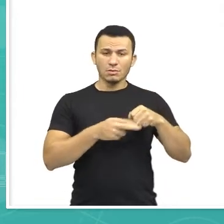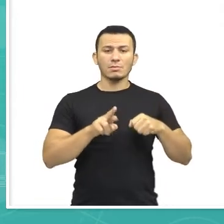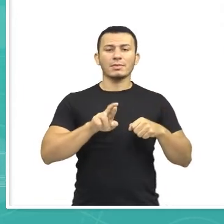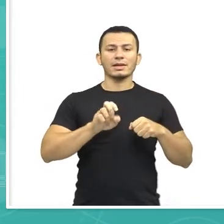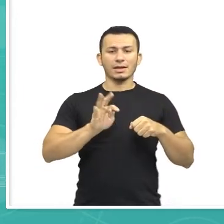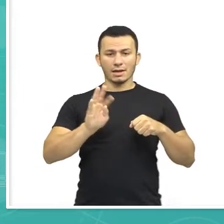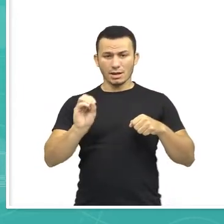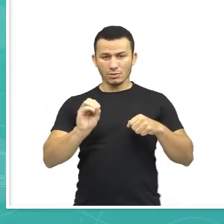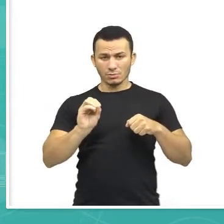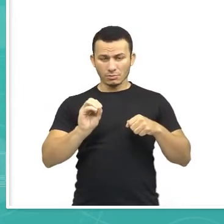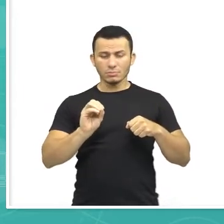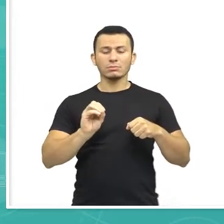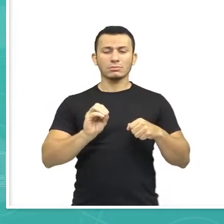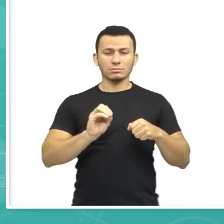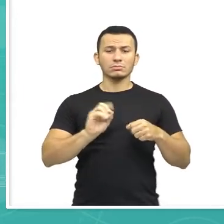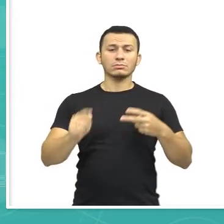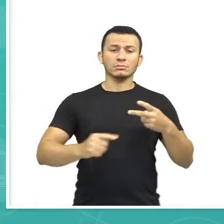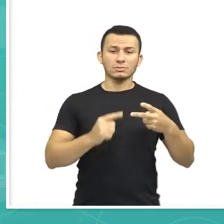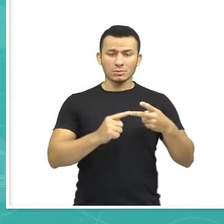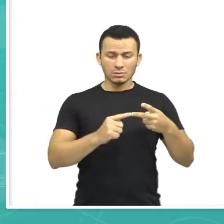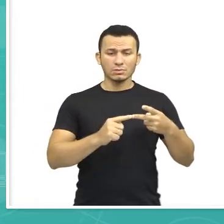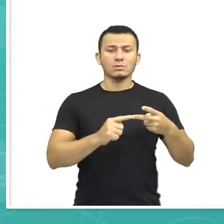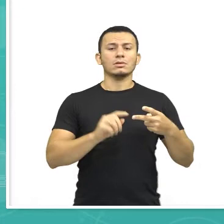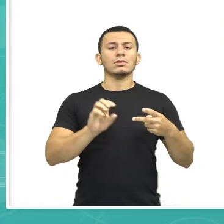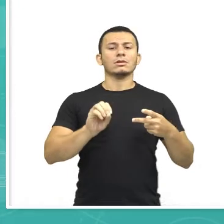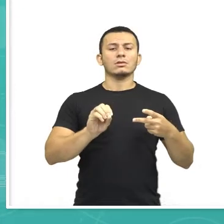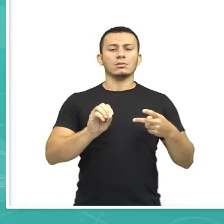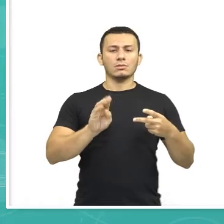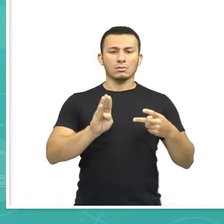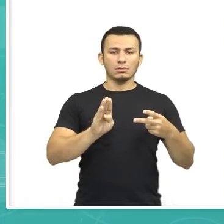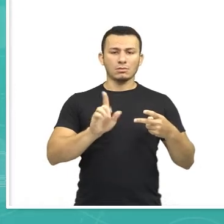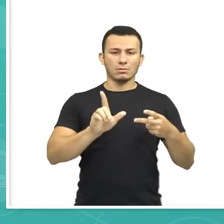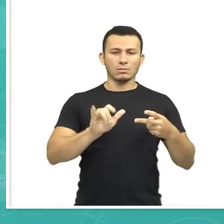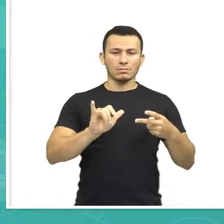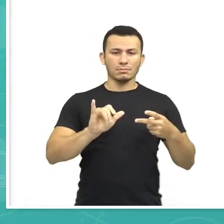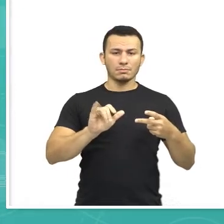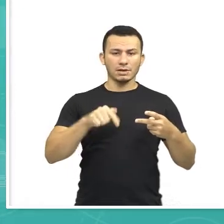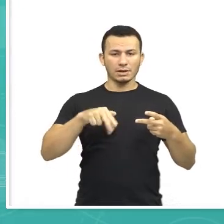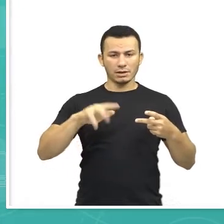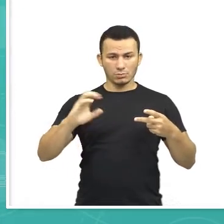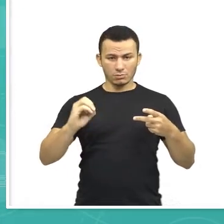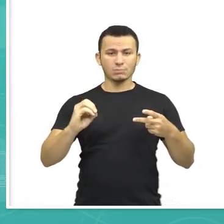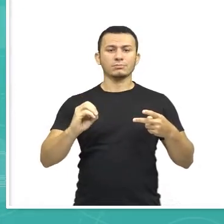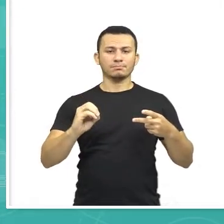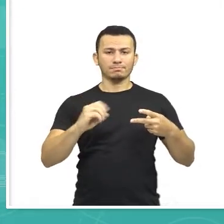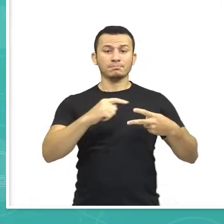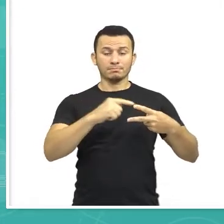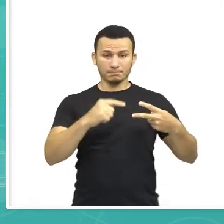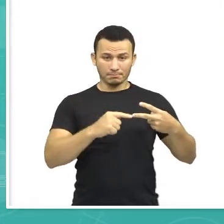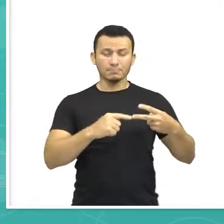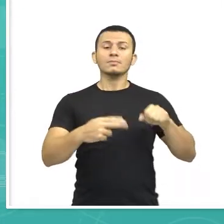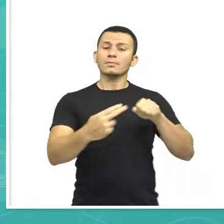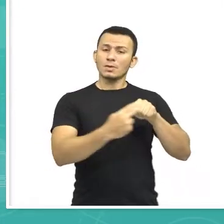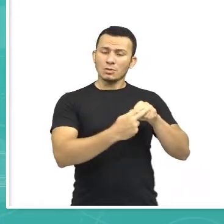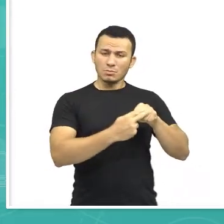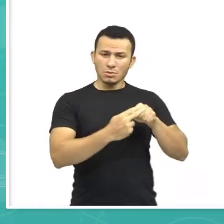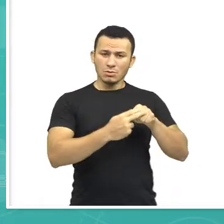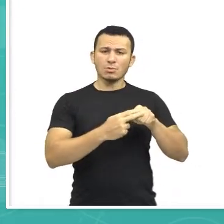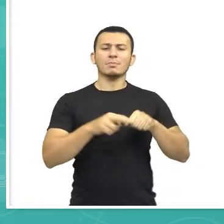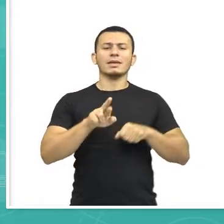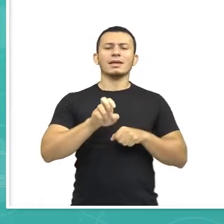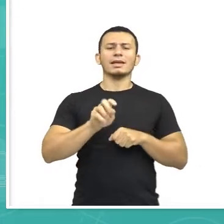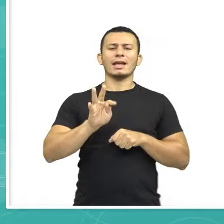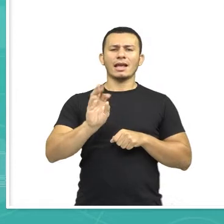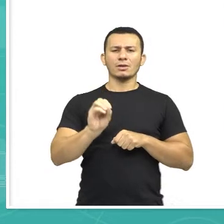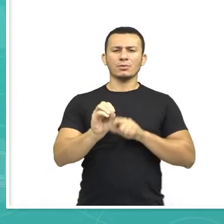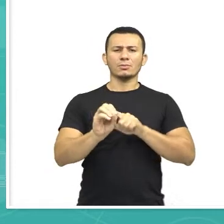reto e pronomes do caso oblíquo. Olha só. Muito bem. Os pronomes pessoais do caso reto,